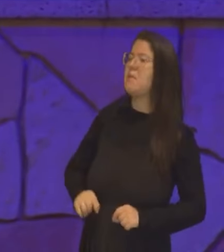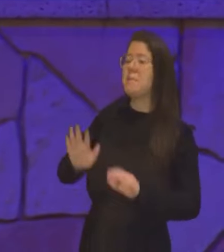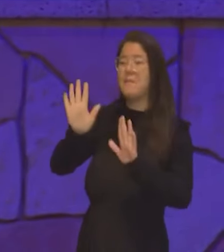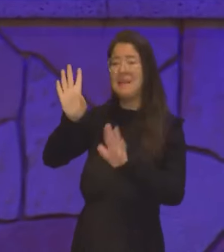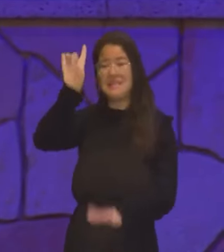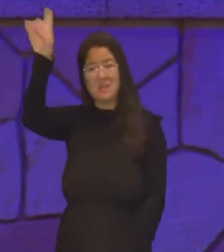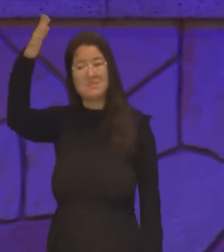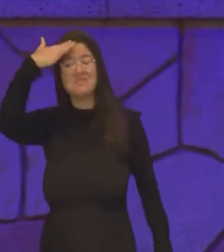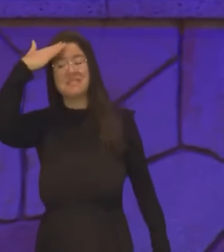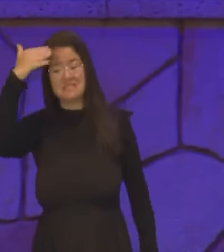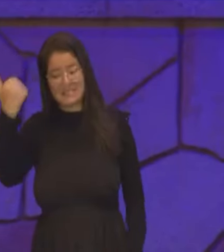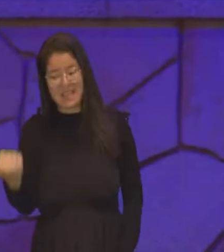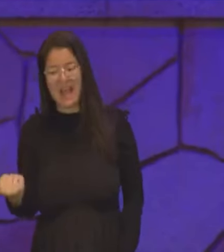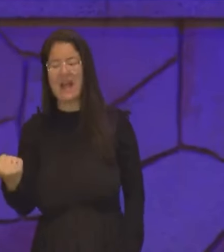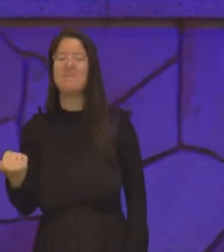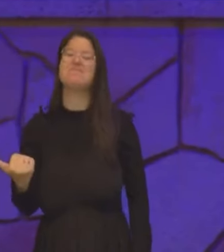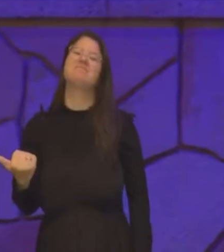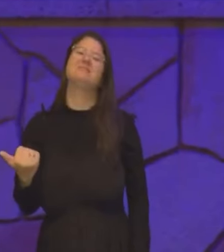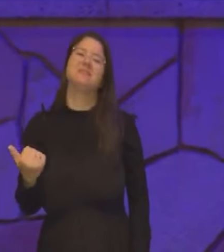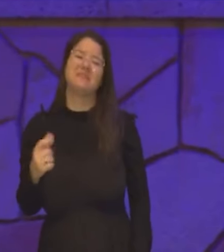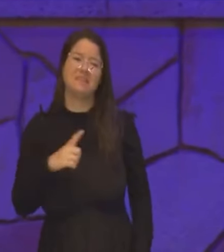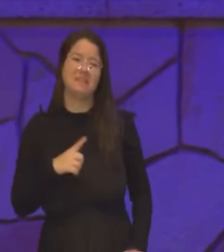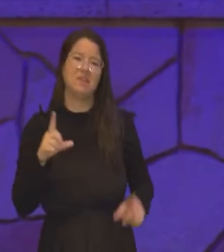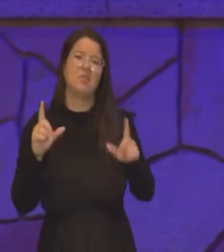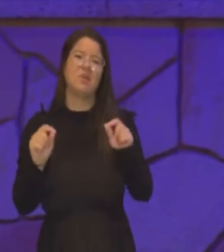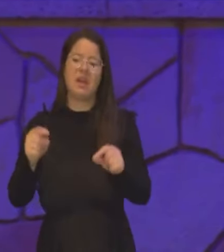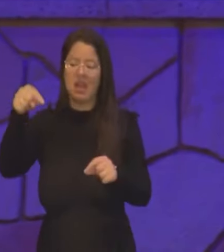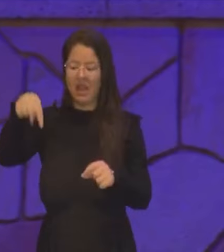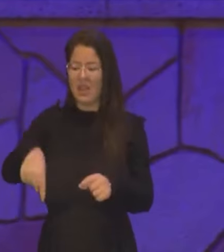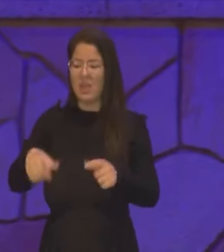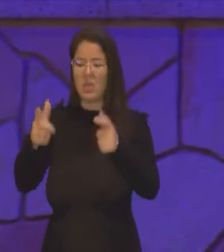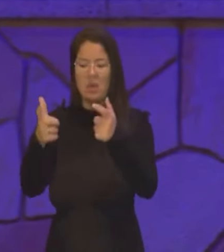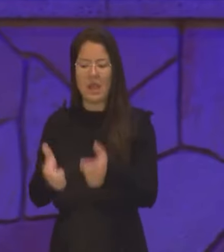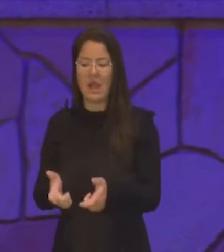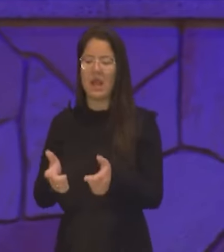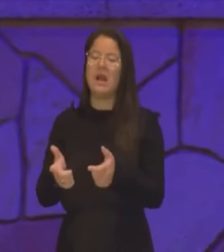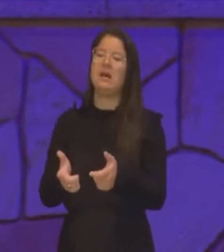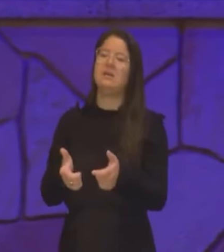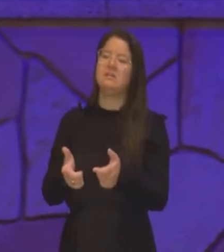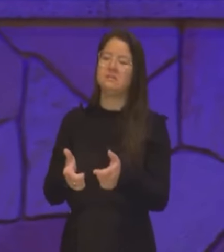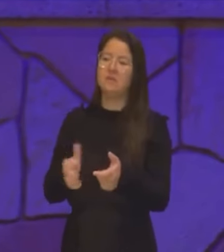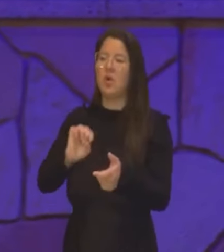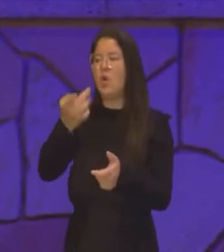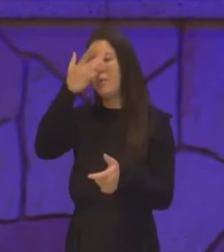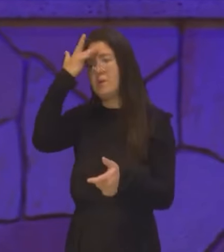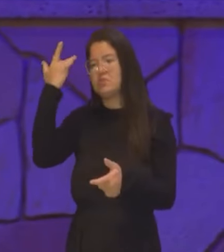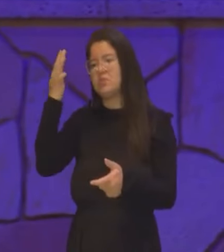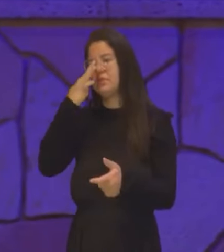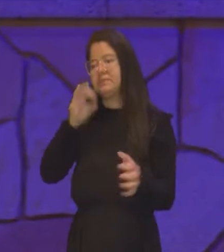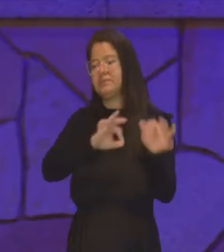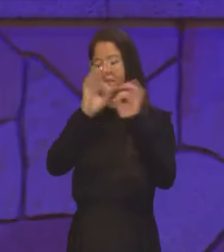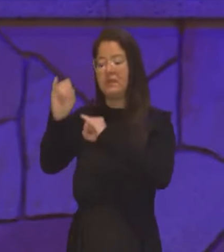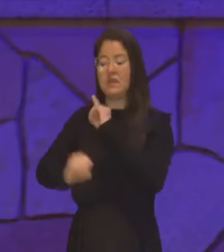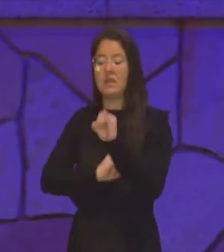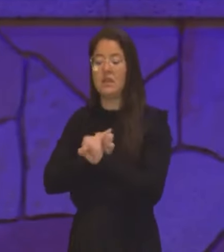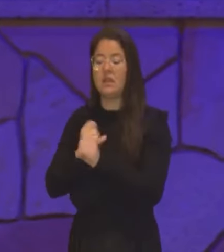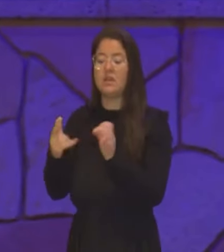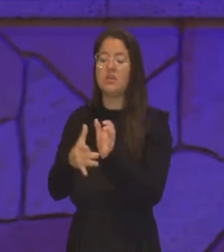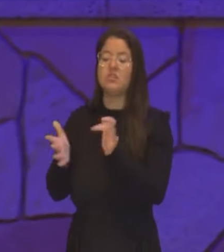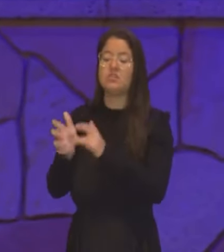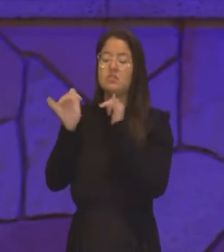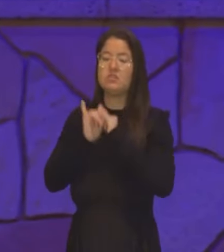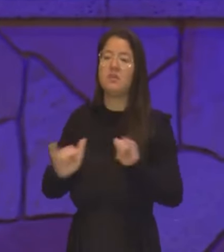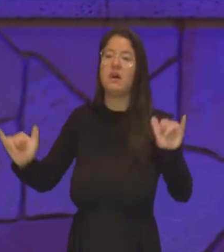mas Deus sabe que há porventura neste lugar, ou aquele que assiste conosco pela internet, o que Jesus disse